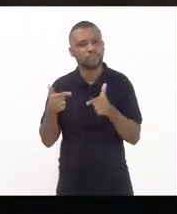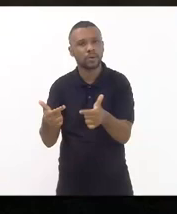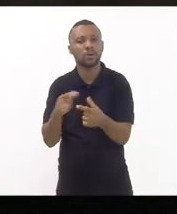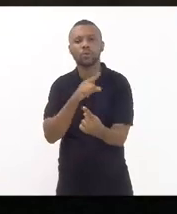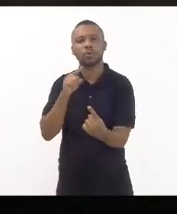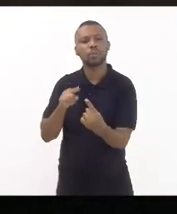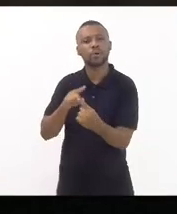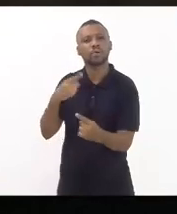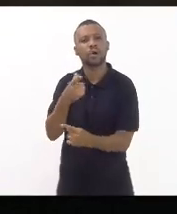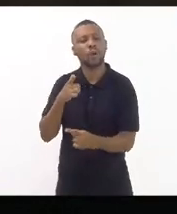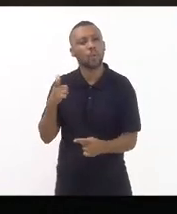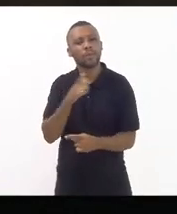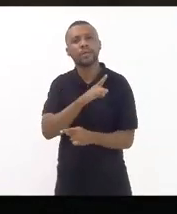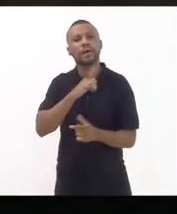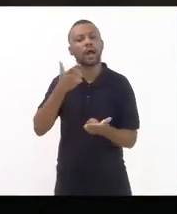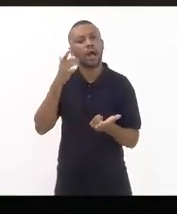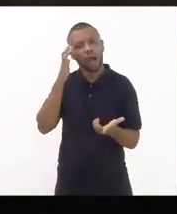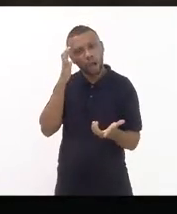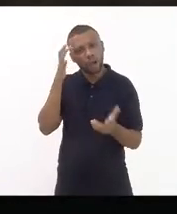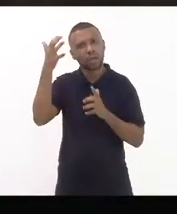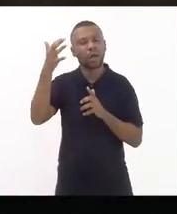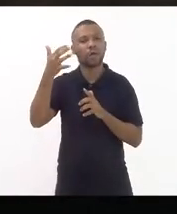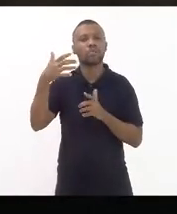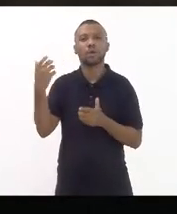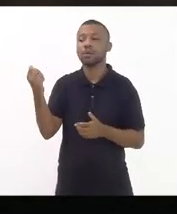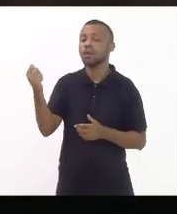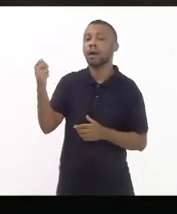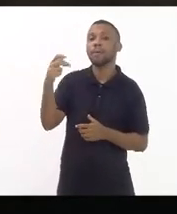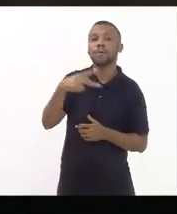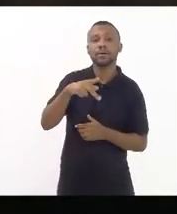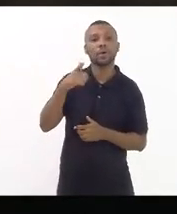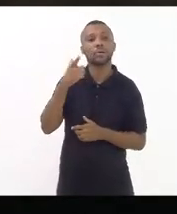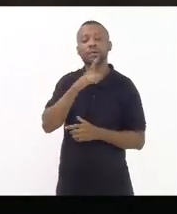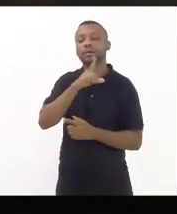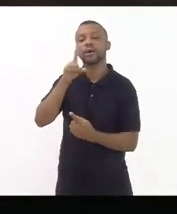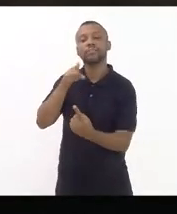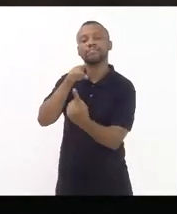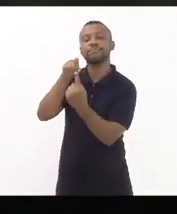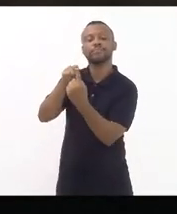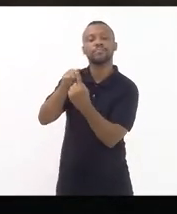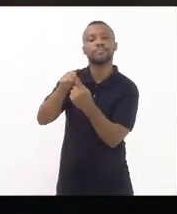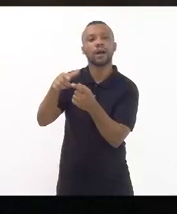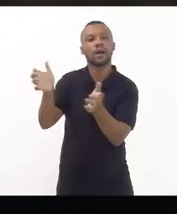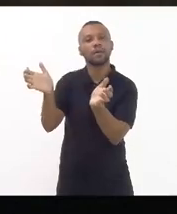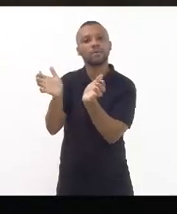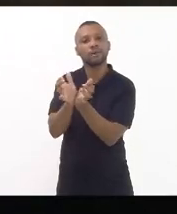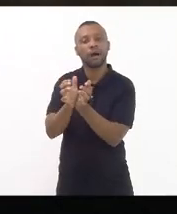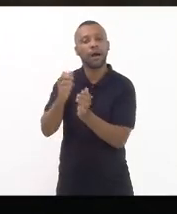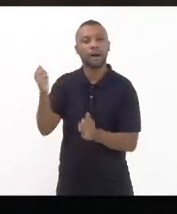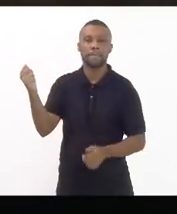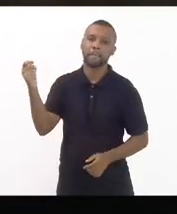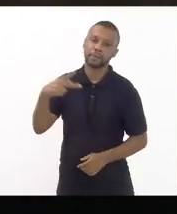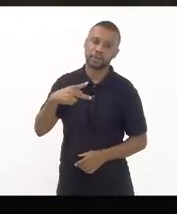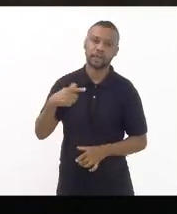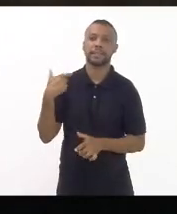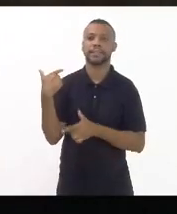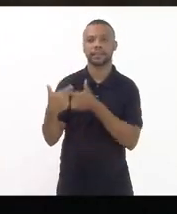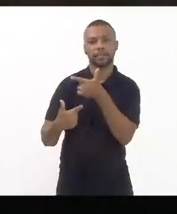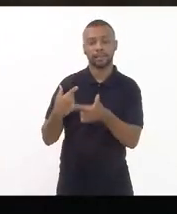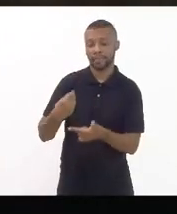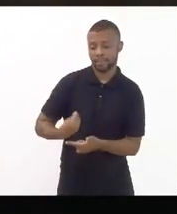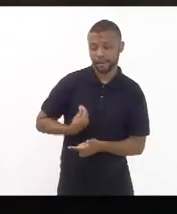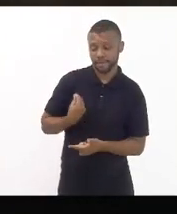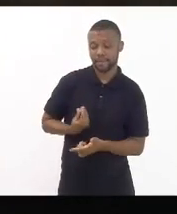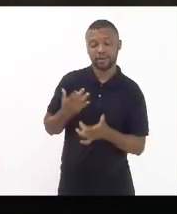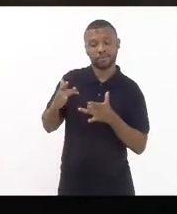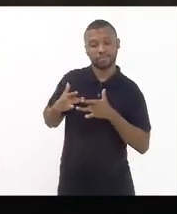nós alcancemos os nossos aposentados, aqueles que deram a vida para que a Polícia